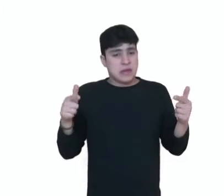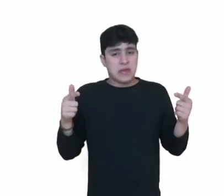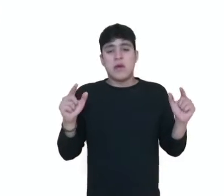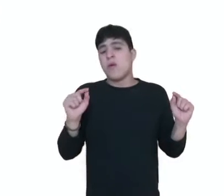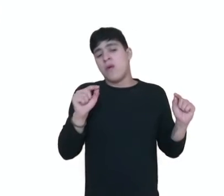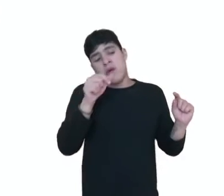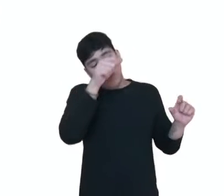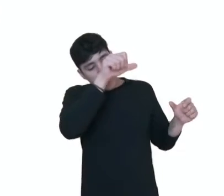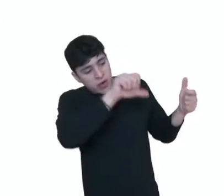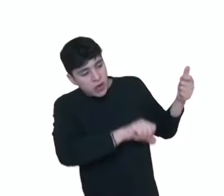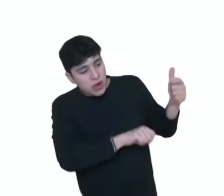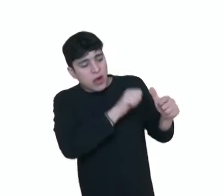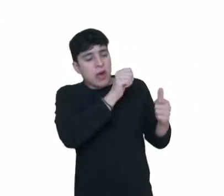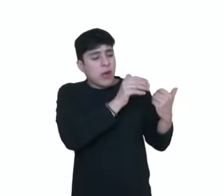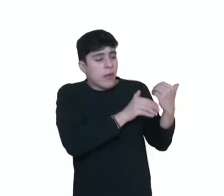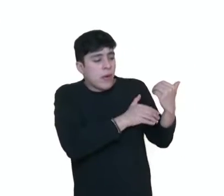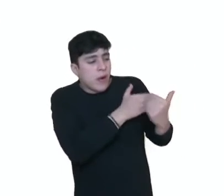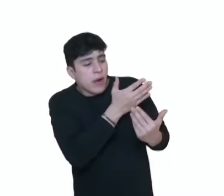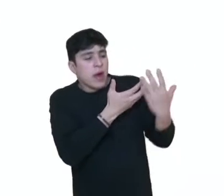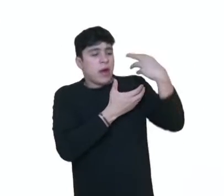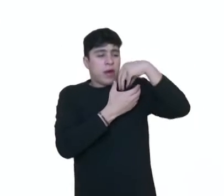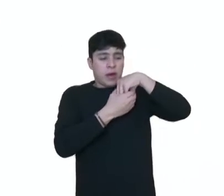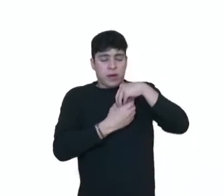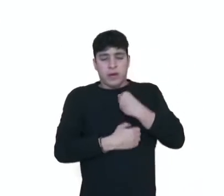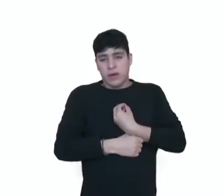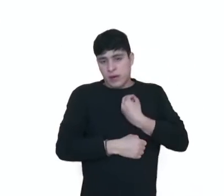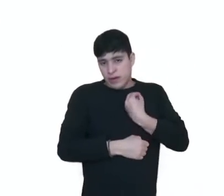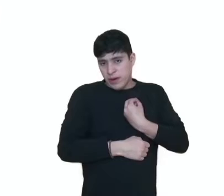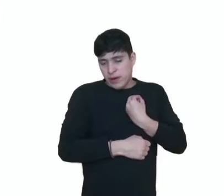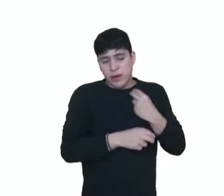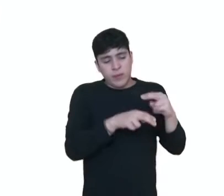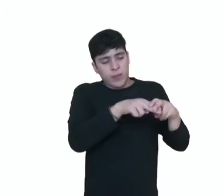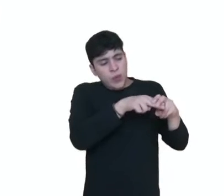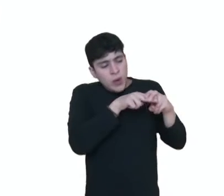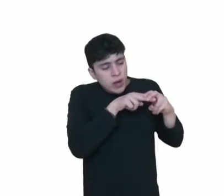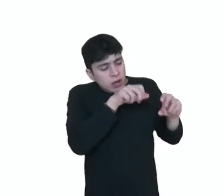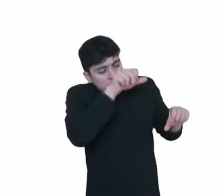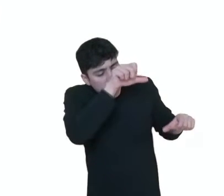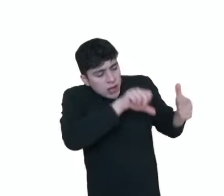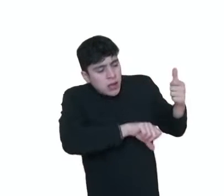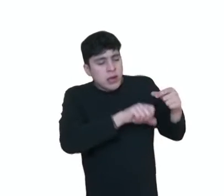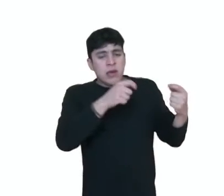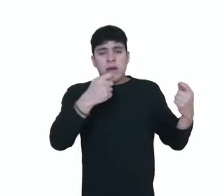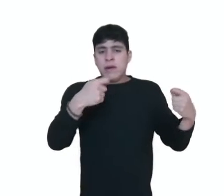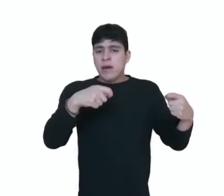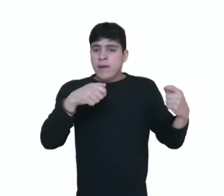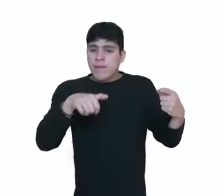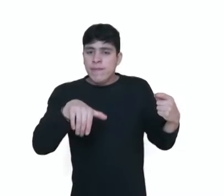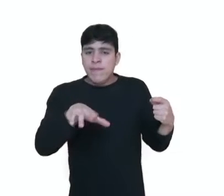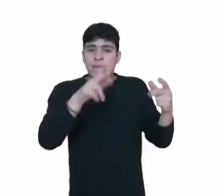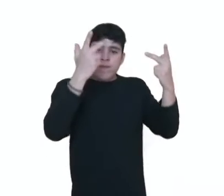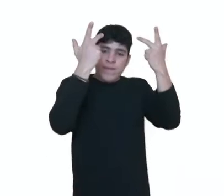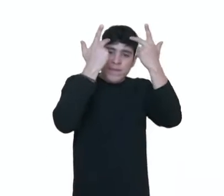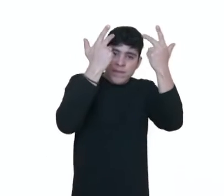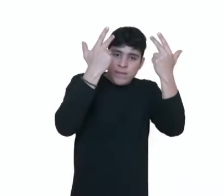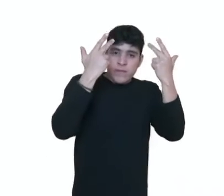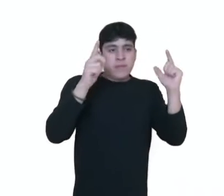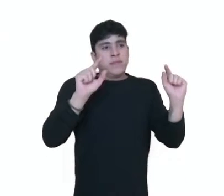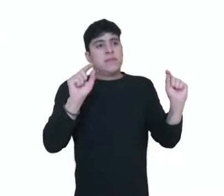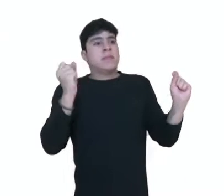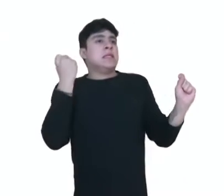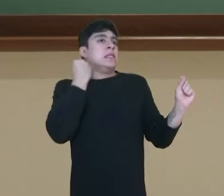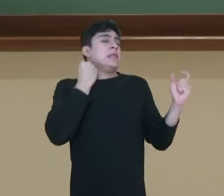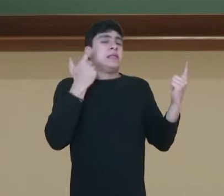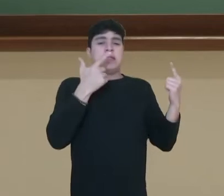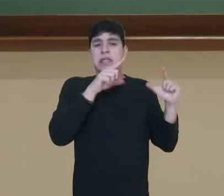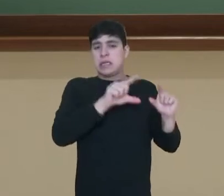processo que faz parte da nossa vida. Por isso mesmo, as avaliações precisam ser vistas de forma mais natural e o menos estressante